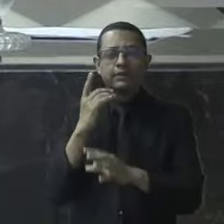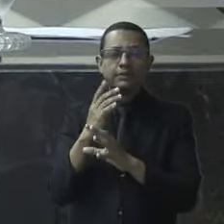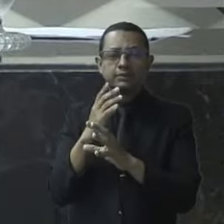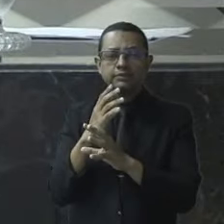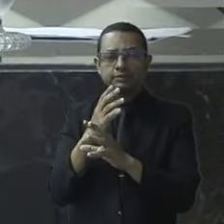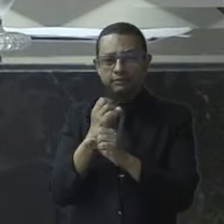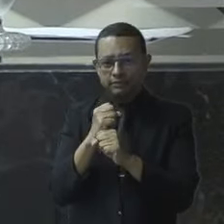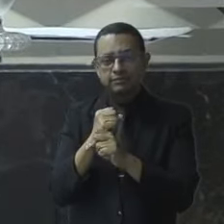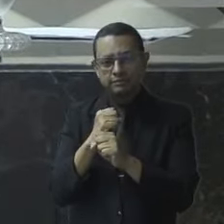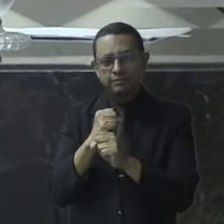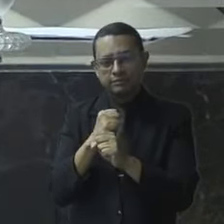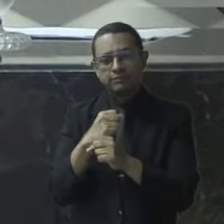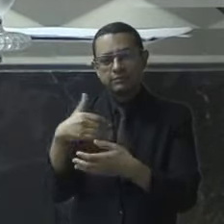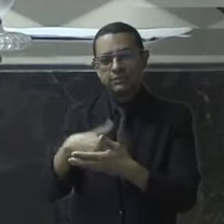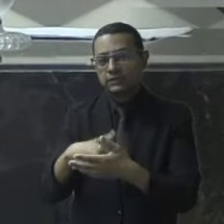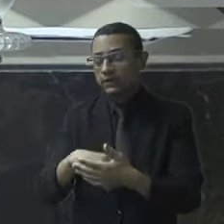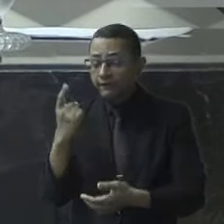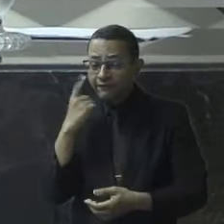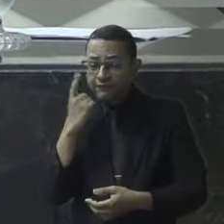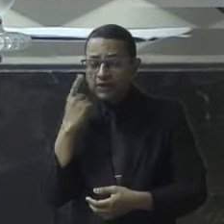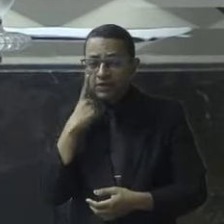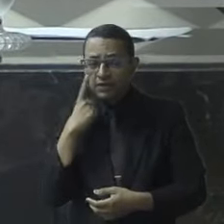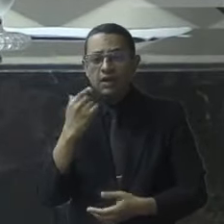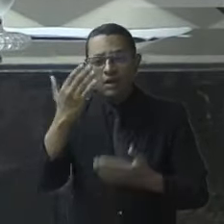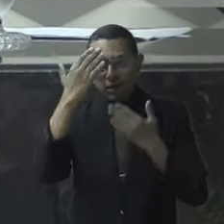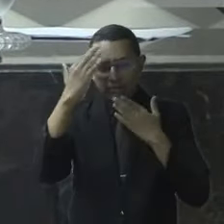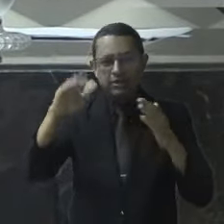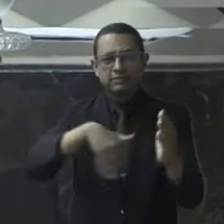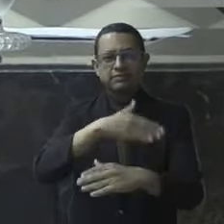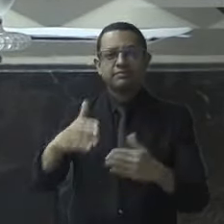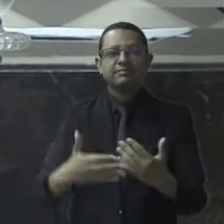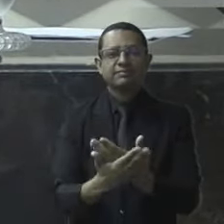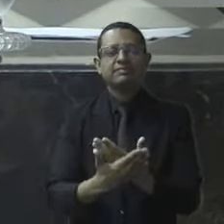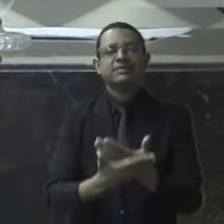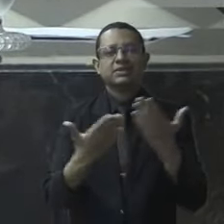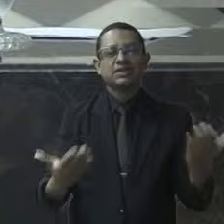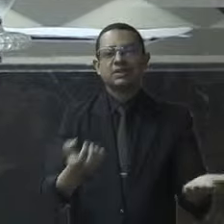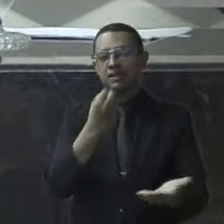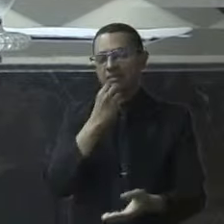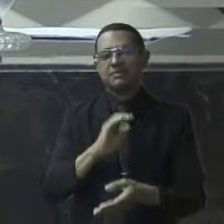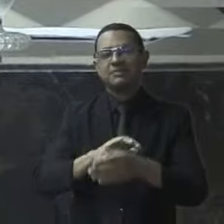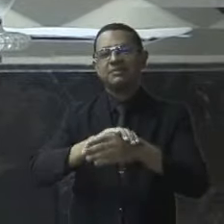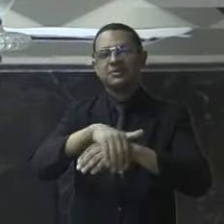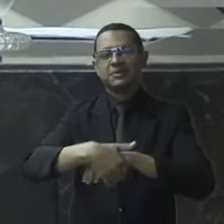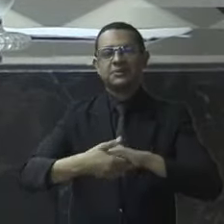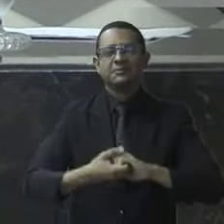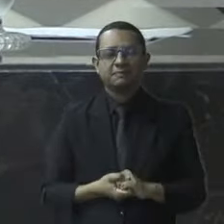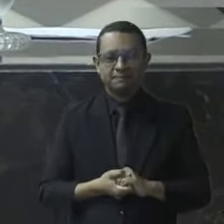Então, muito obrigado a todos e uma boa noite.